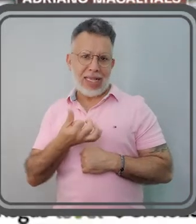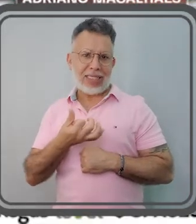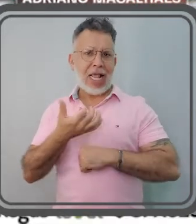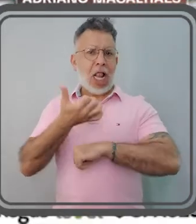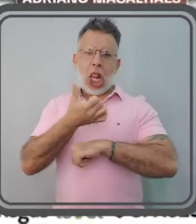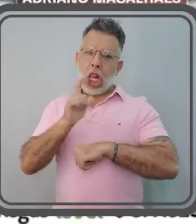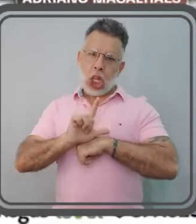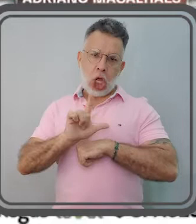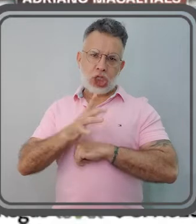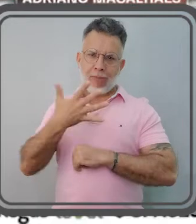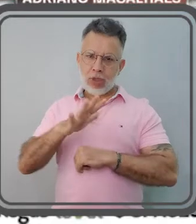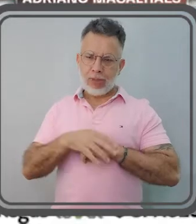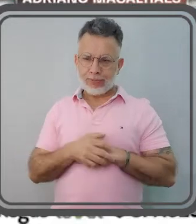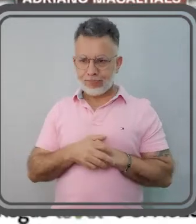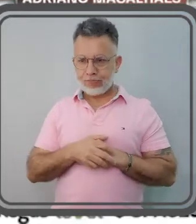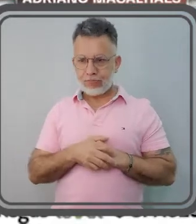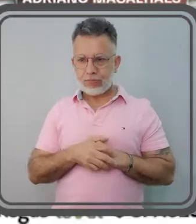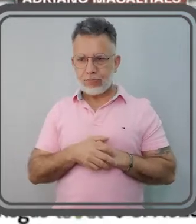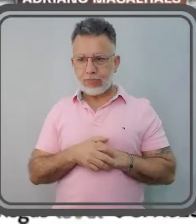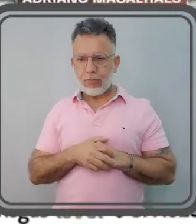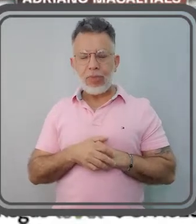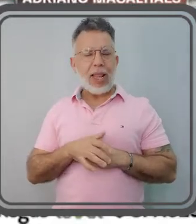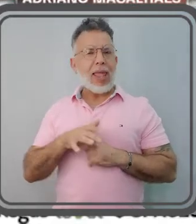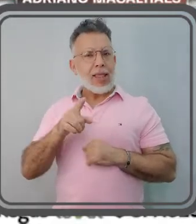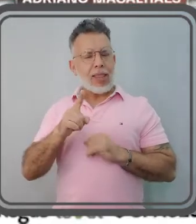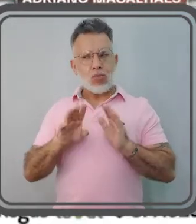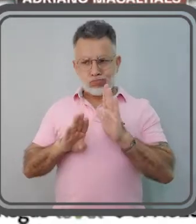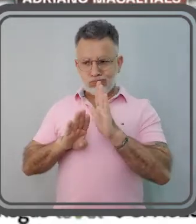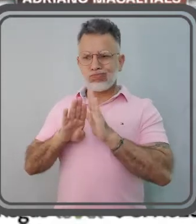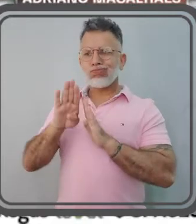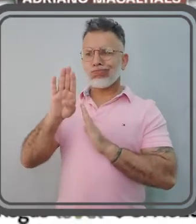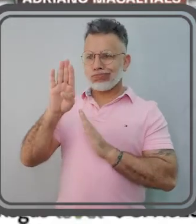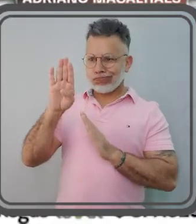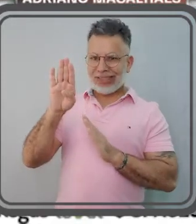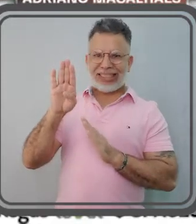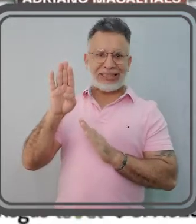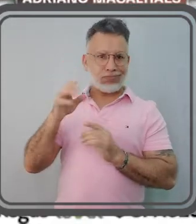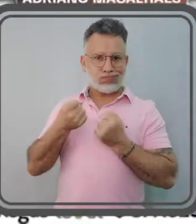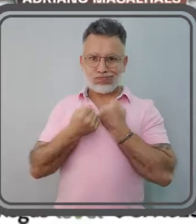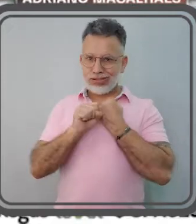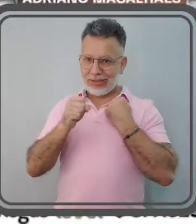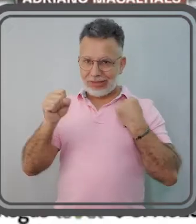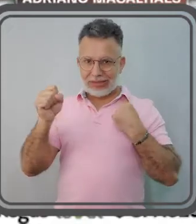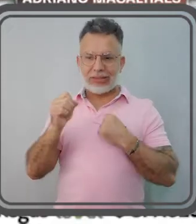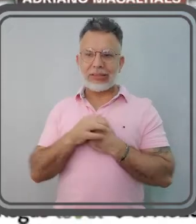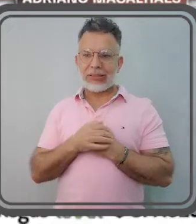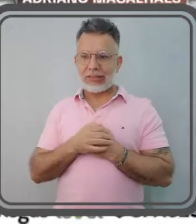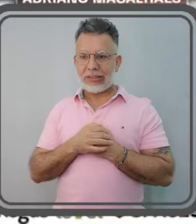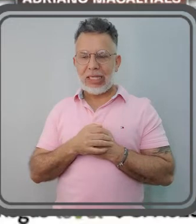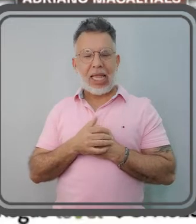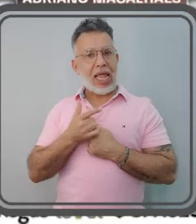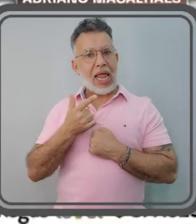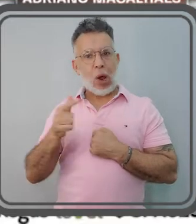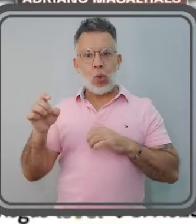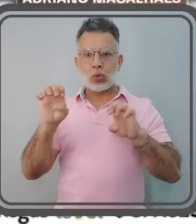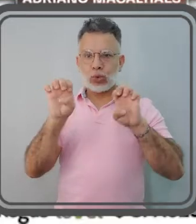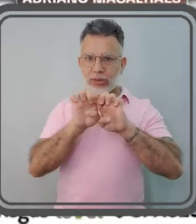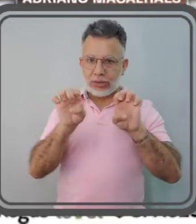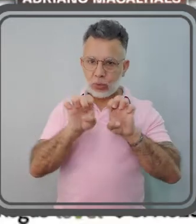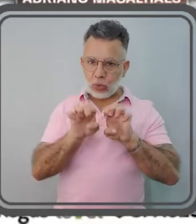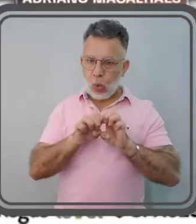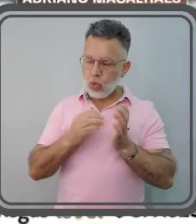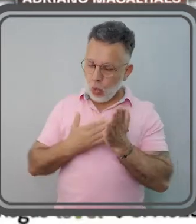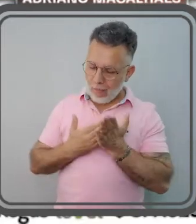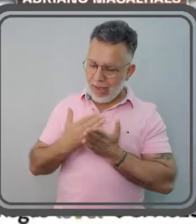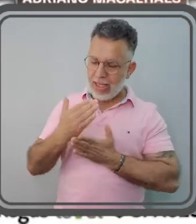crescimento gigantesco, né? É outra estrutura. A gente começa o ano com uma Splash, a gente finaliza o ano com uma outra Splash.